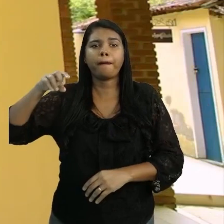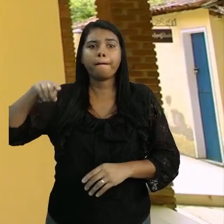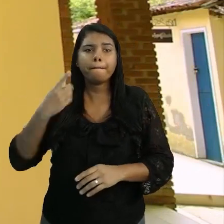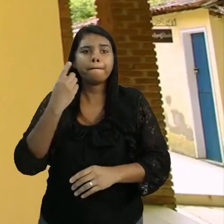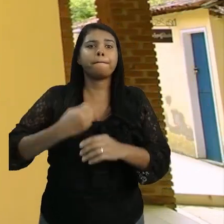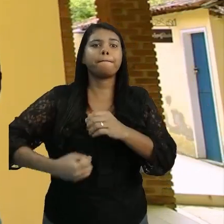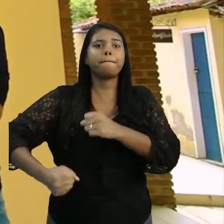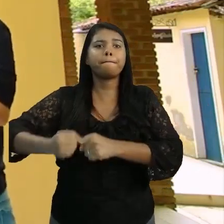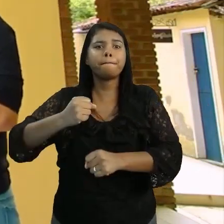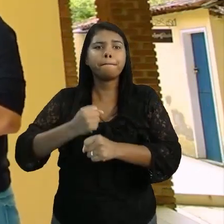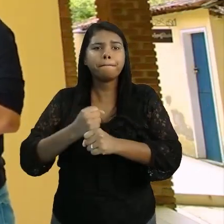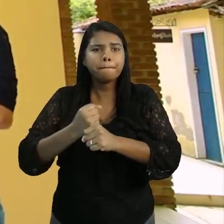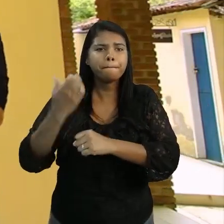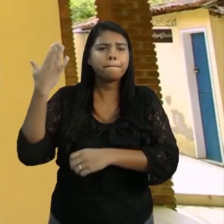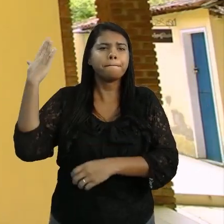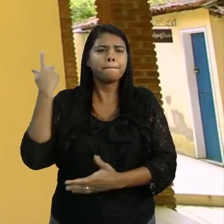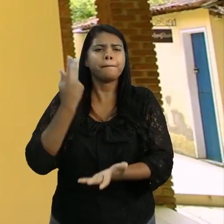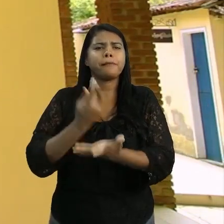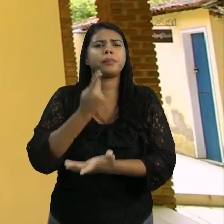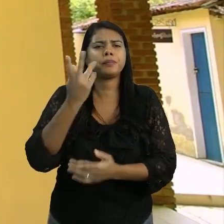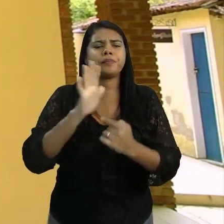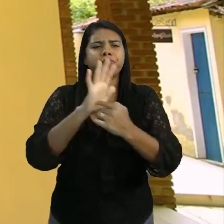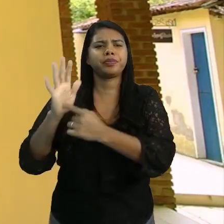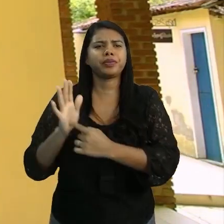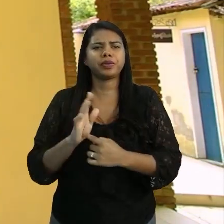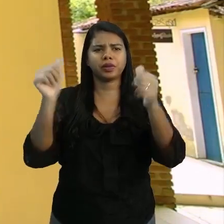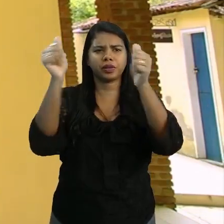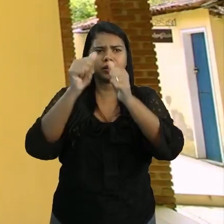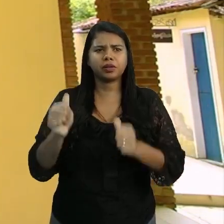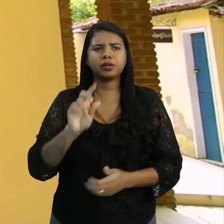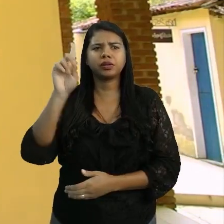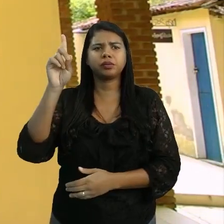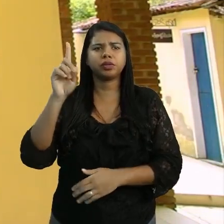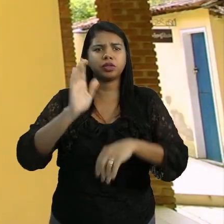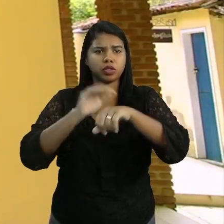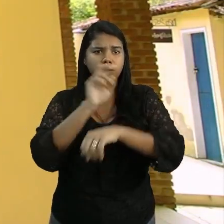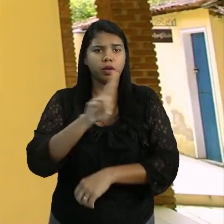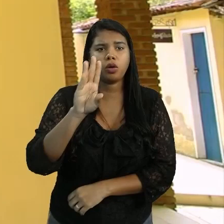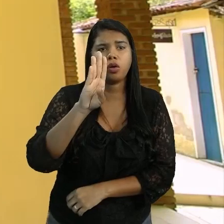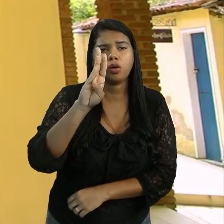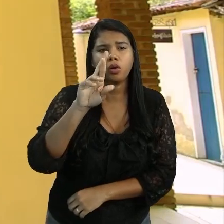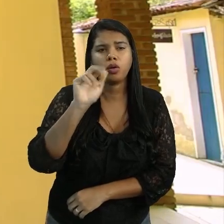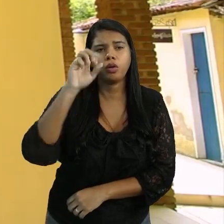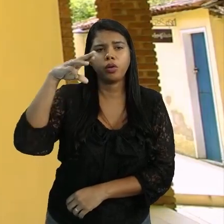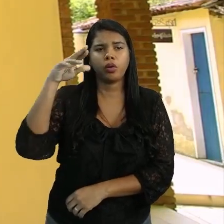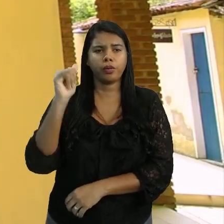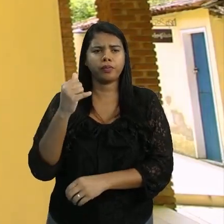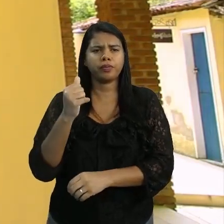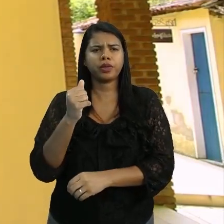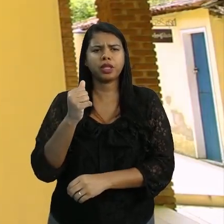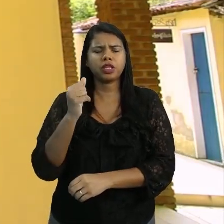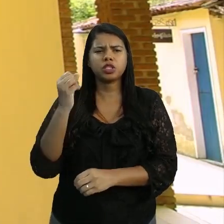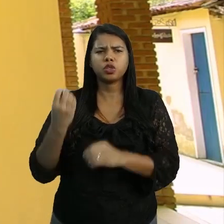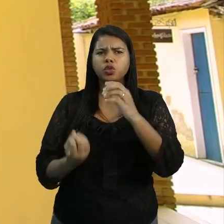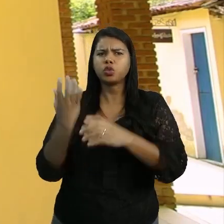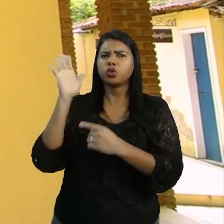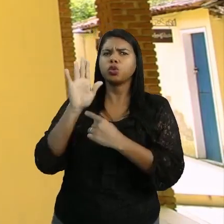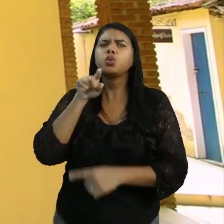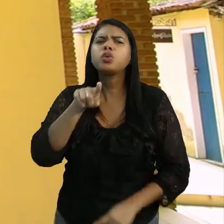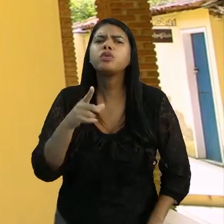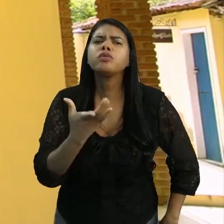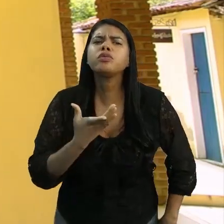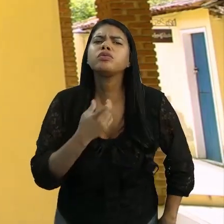outros para poder se dar bem. E com esse intuito, em um dado momento, ele queria buscar a imortalidade. Então, ele fez uma